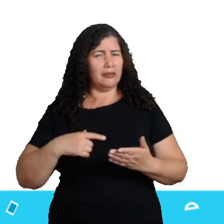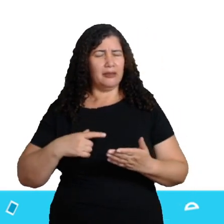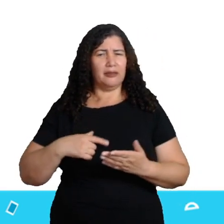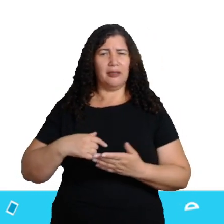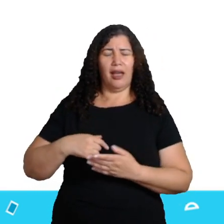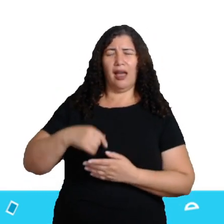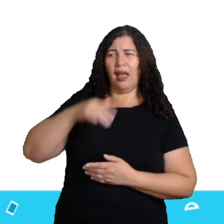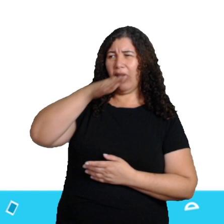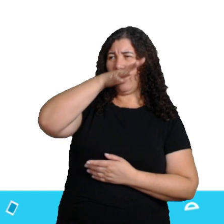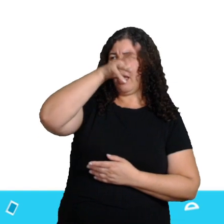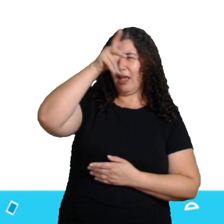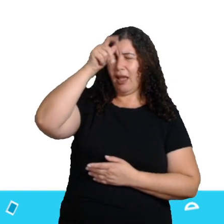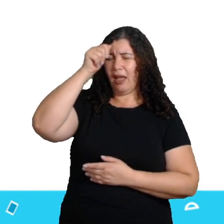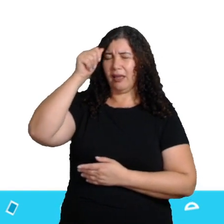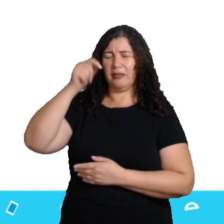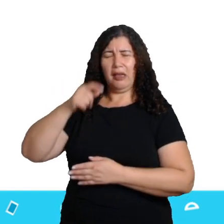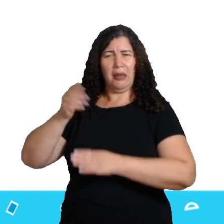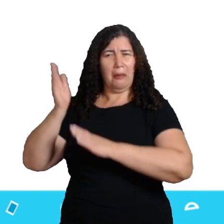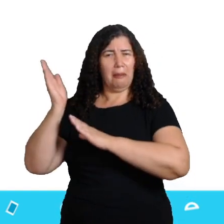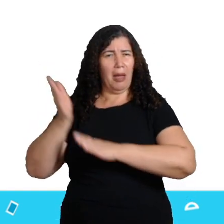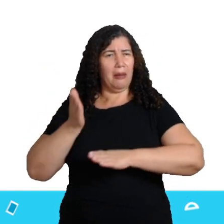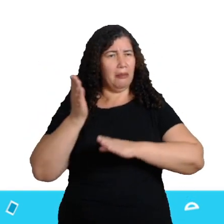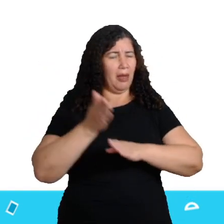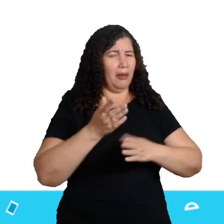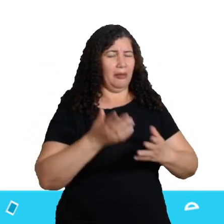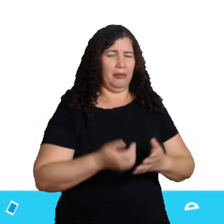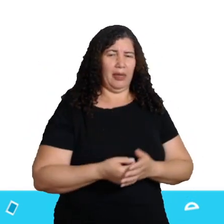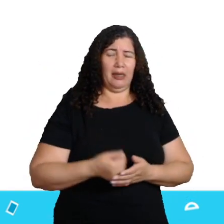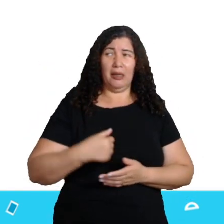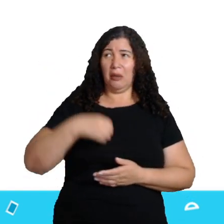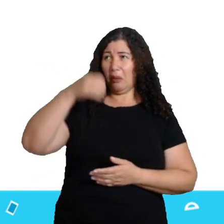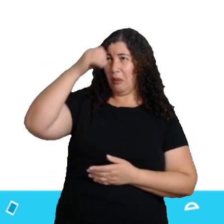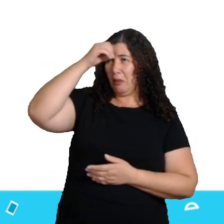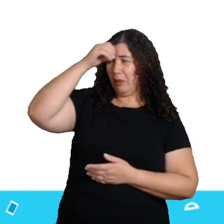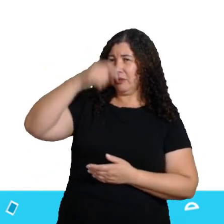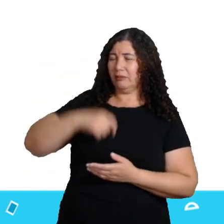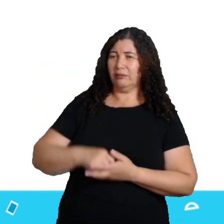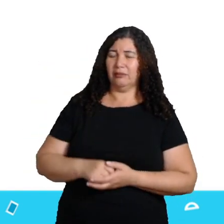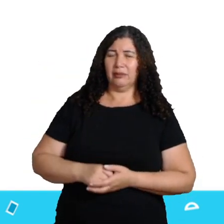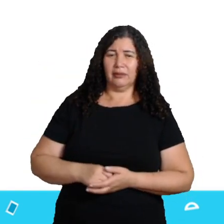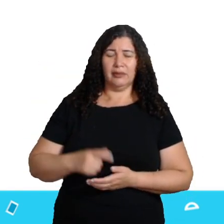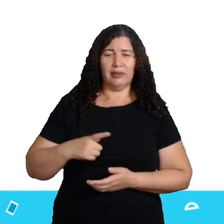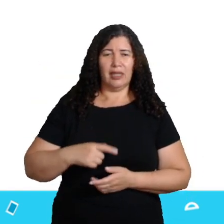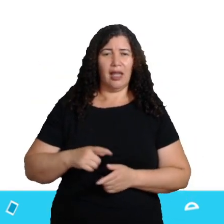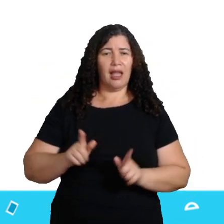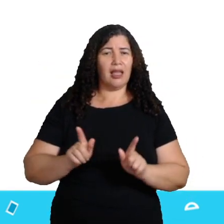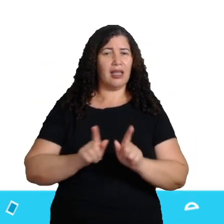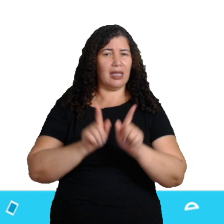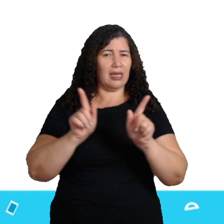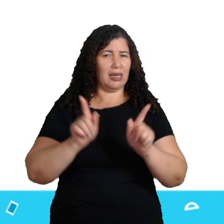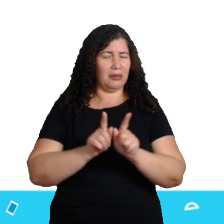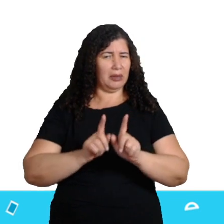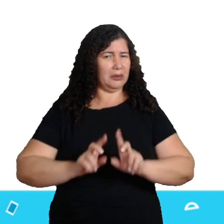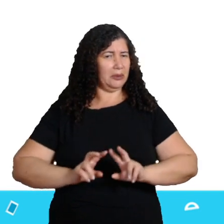de minha ignorância. Figuras de gramática